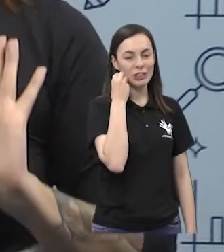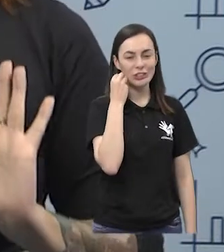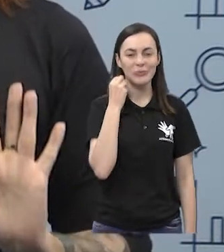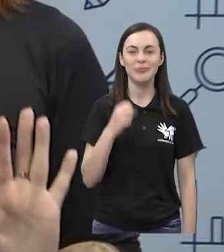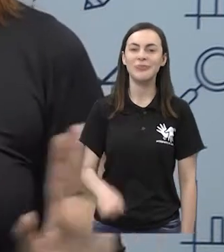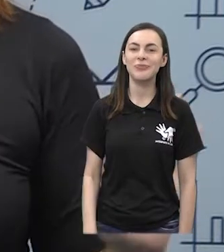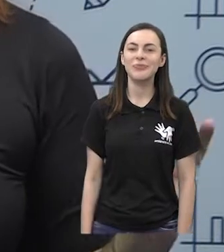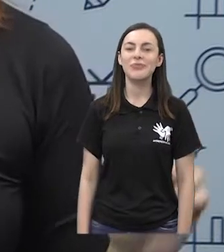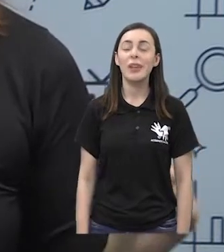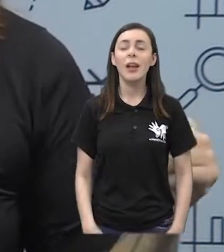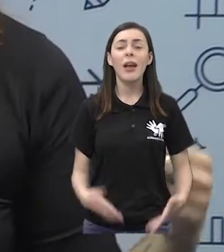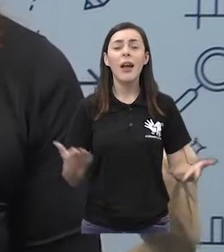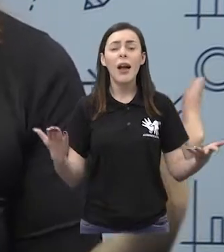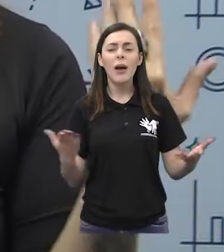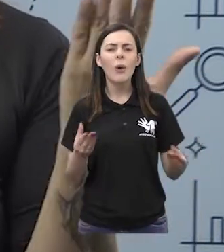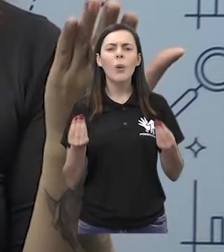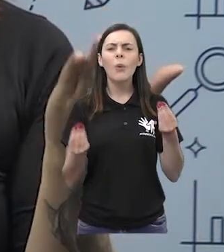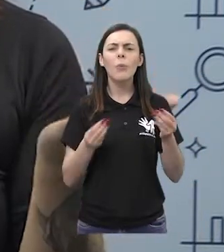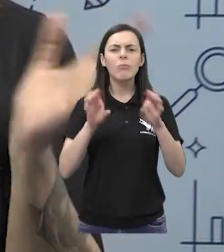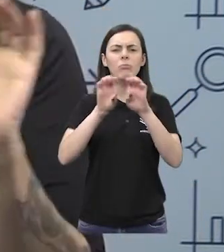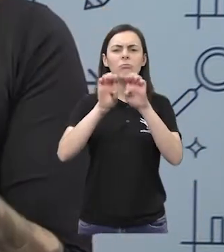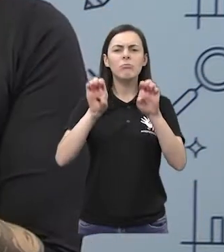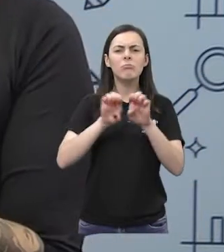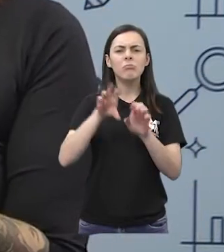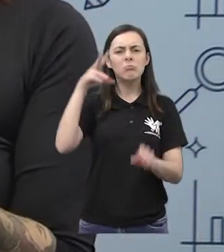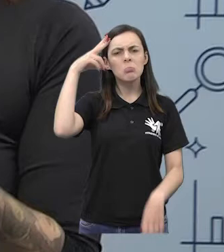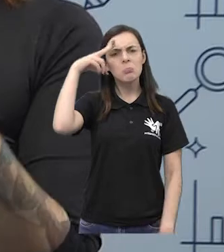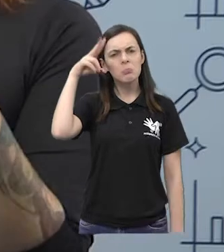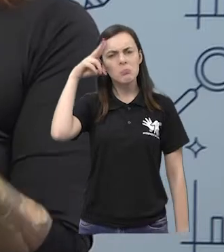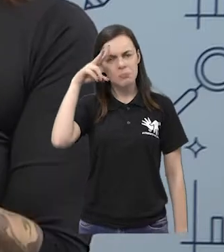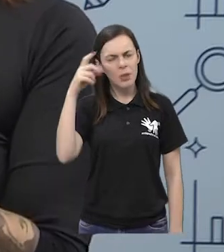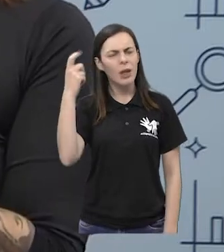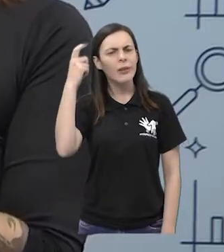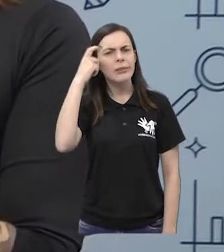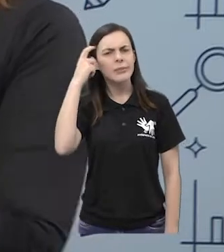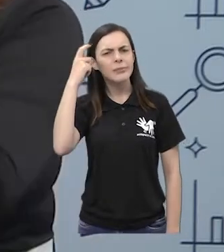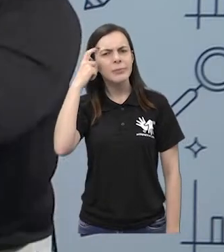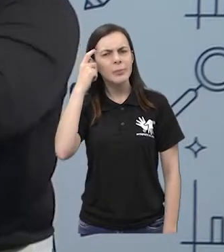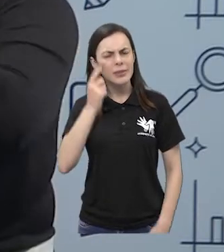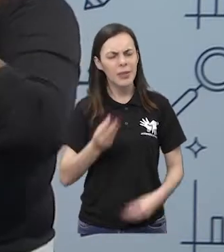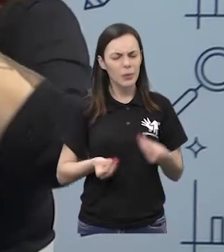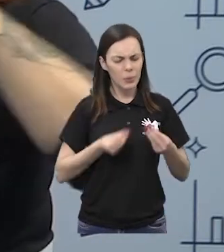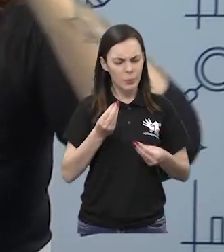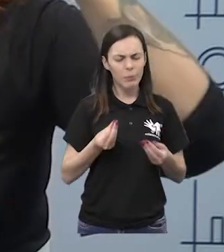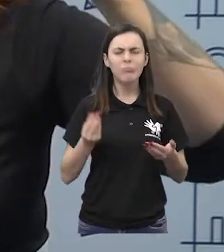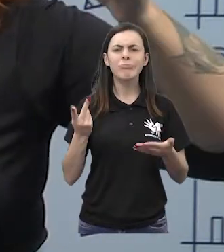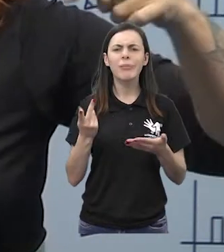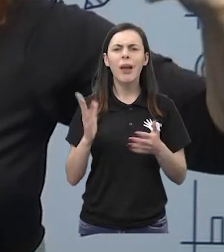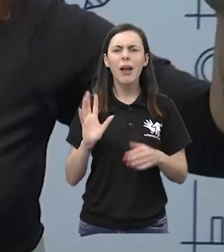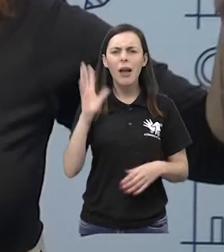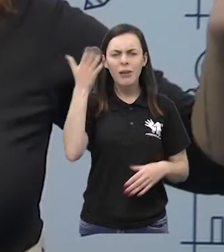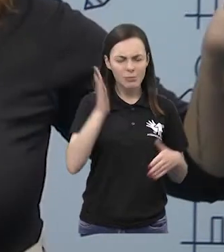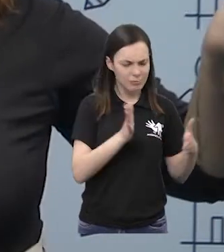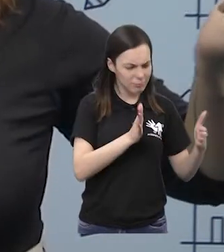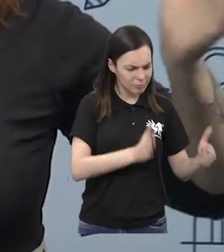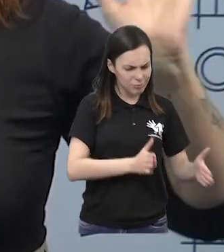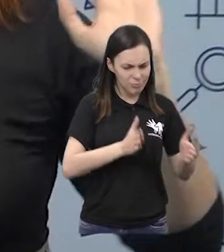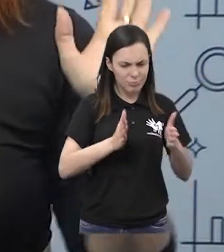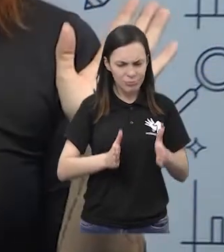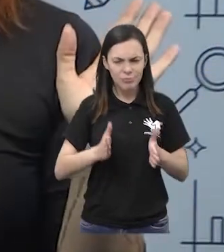curso vamos falar um pouquinho da estrutura dessa história Vamos pensar a sequência dos